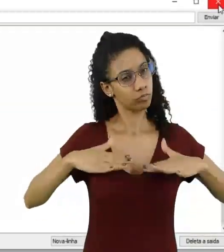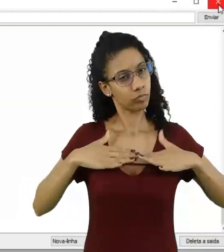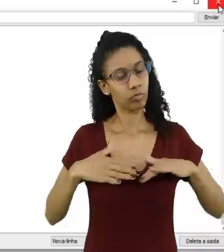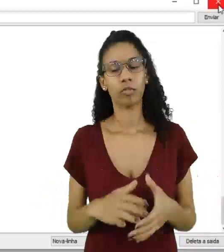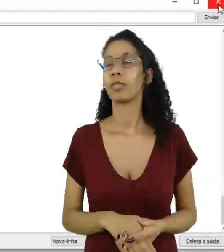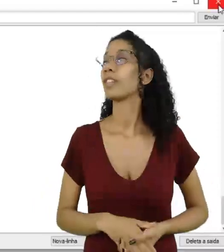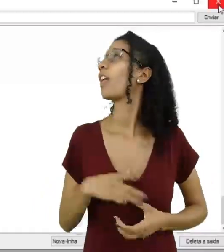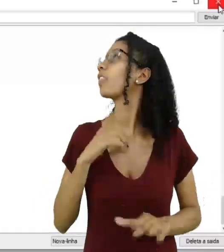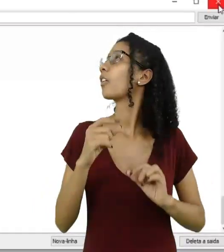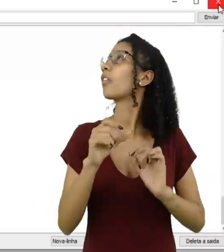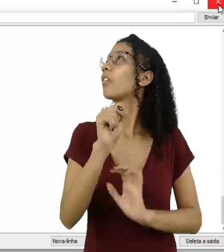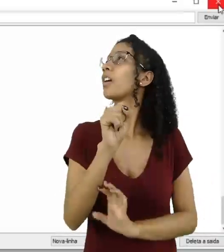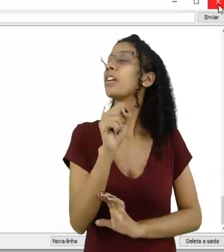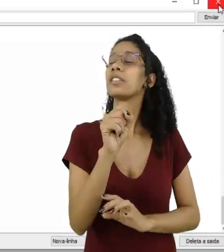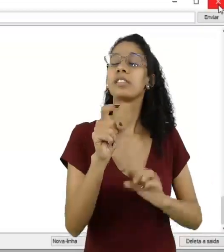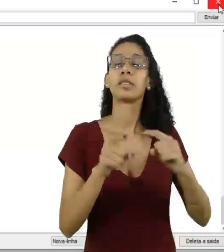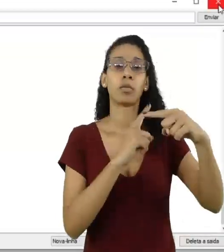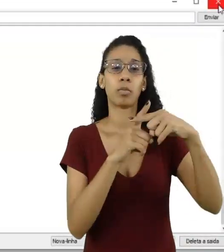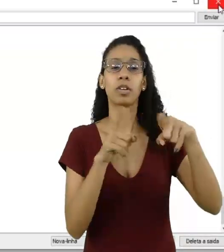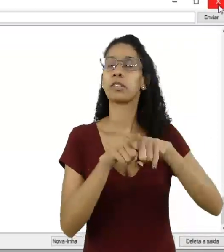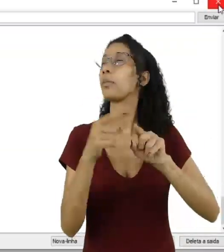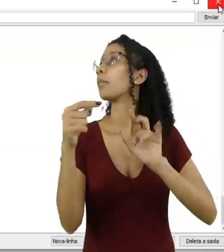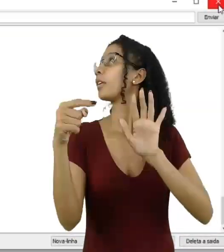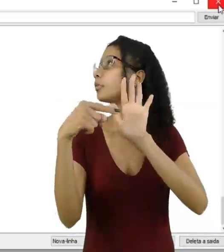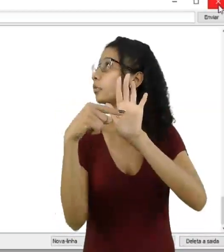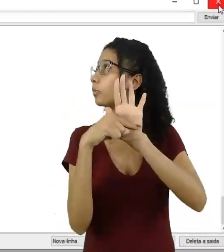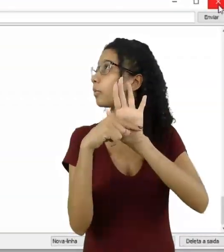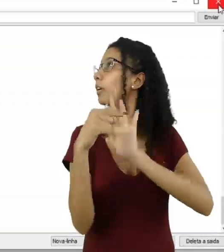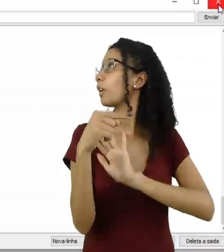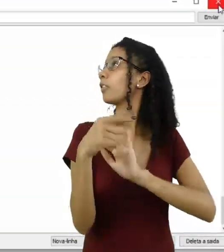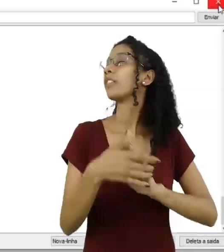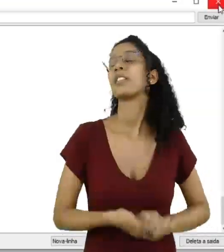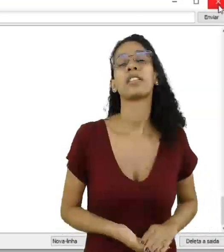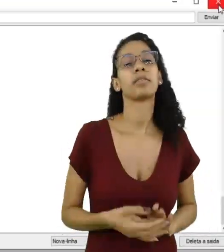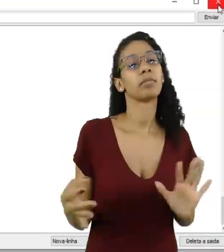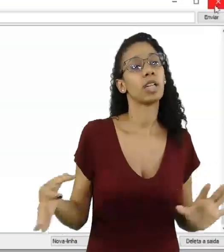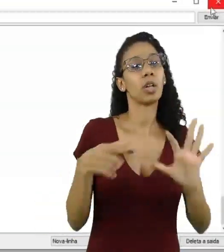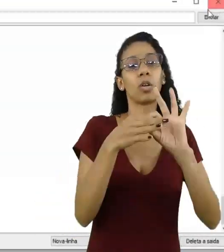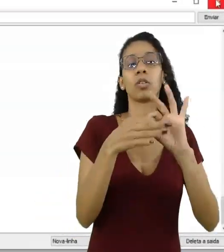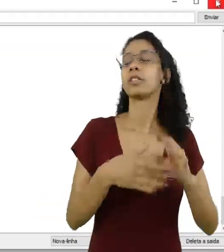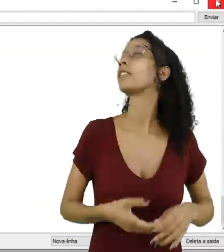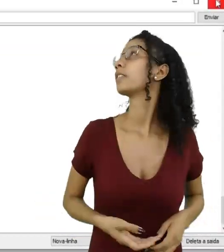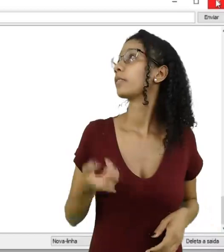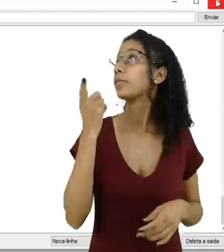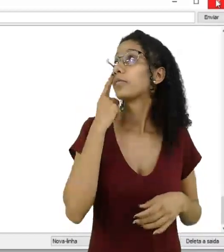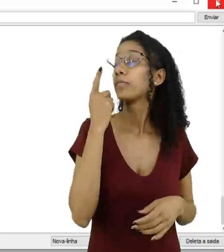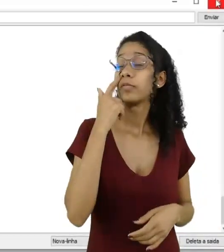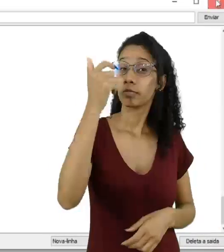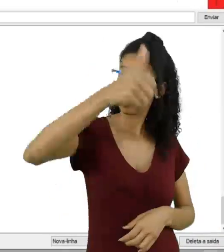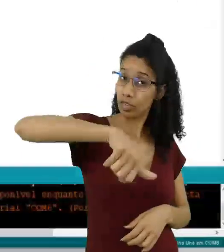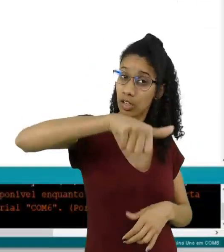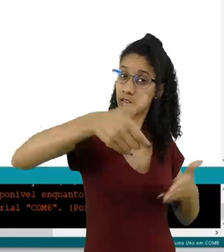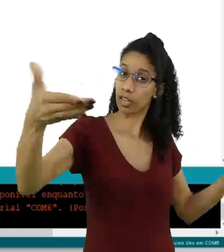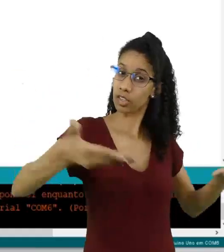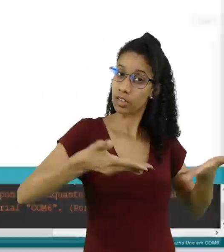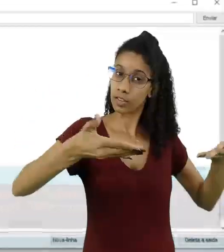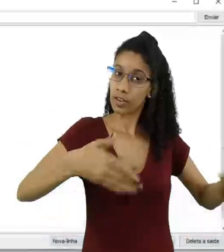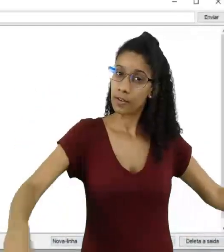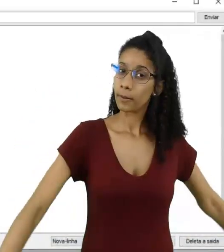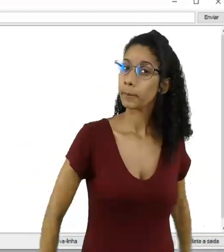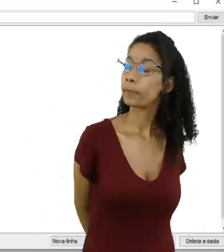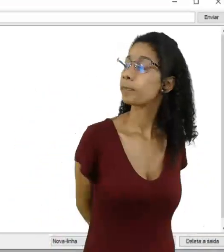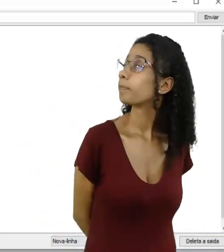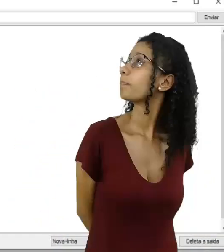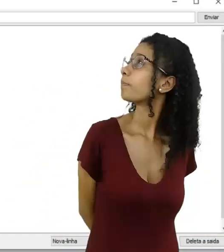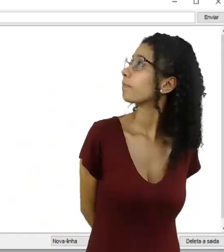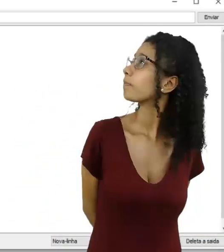mais e menos, conecto aqui. Vamos analisar o nosso sinal recebido no monitor